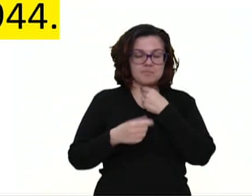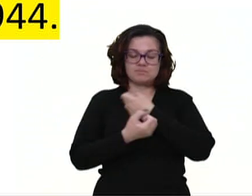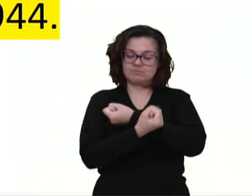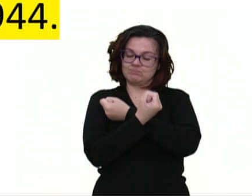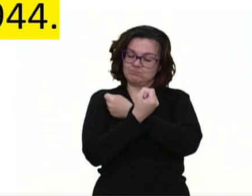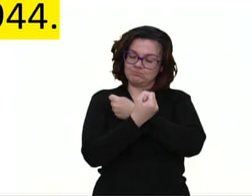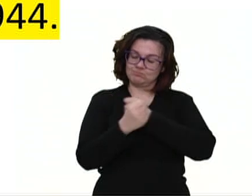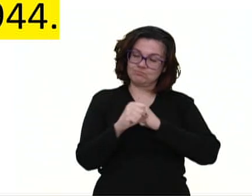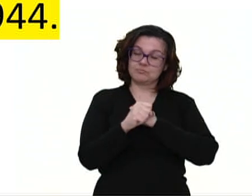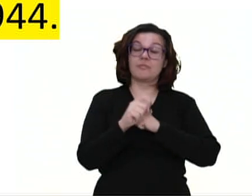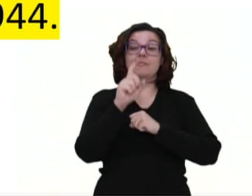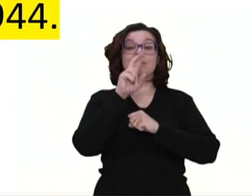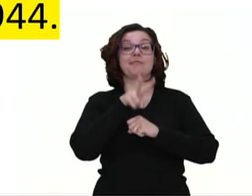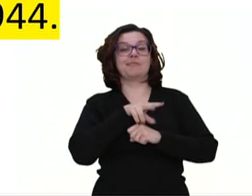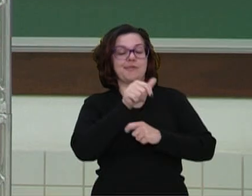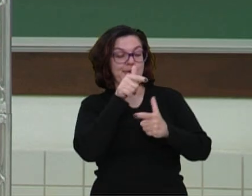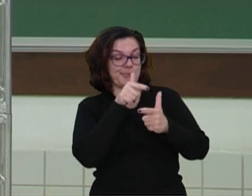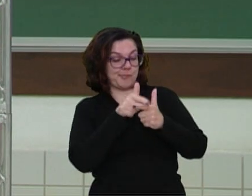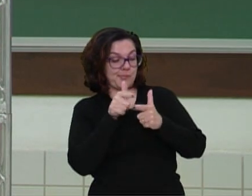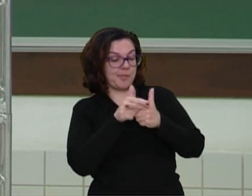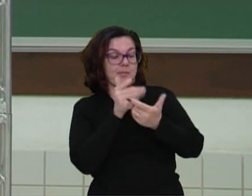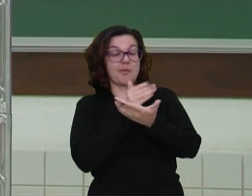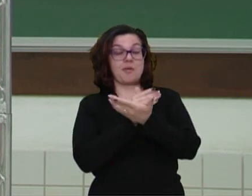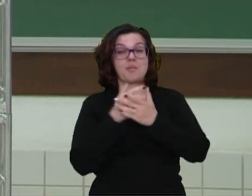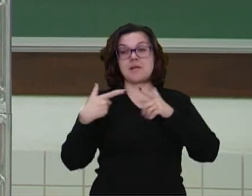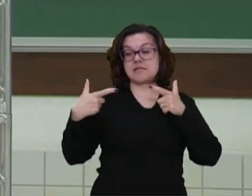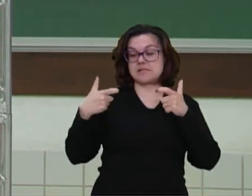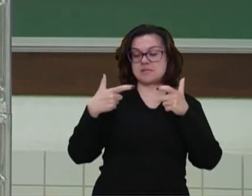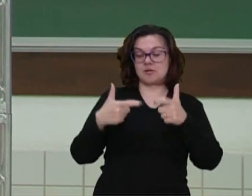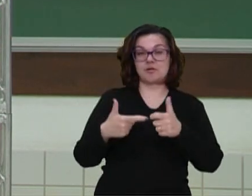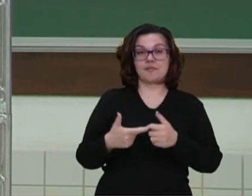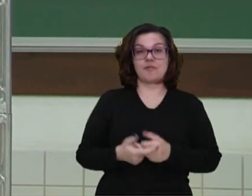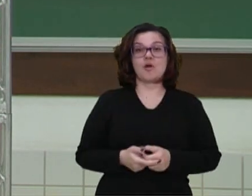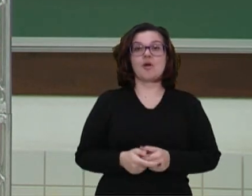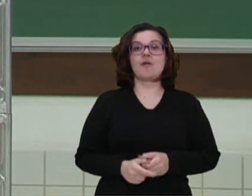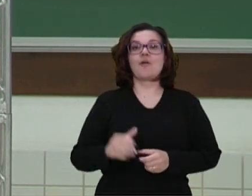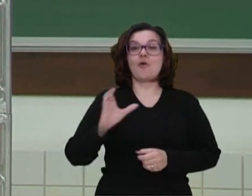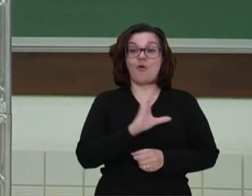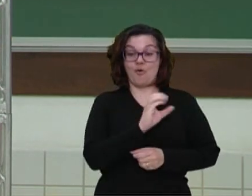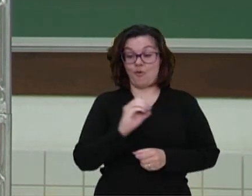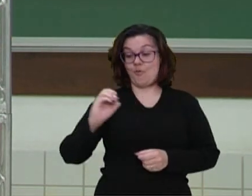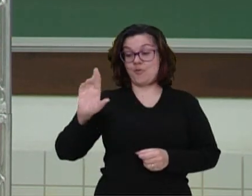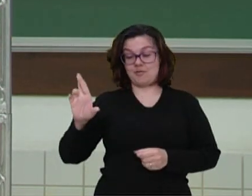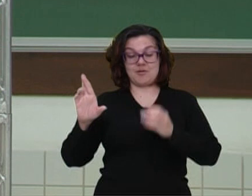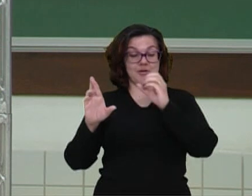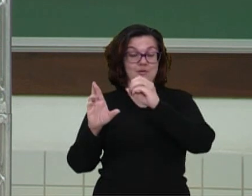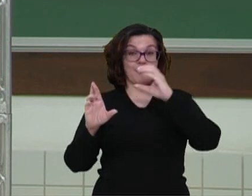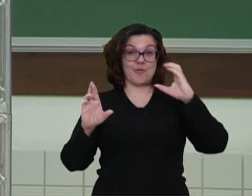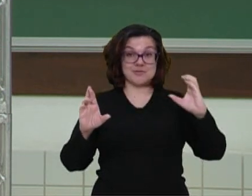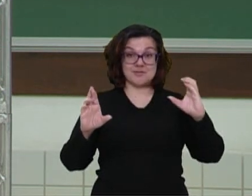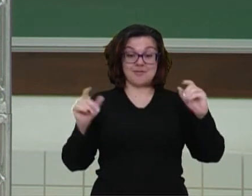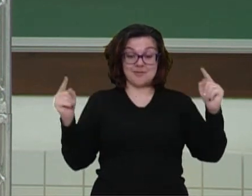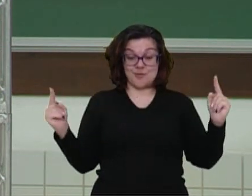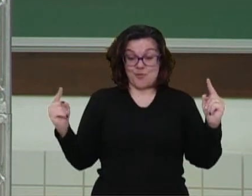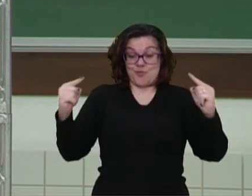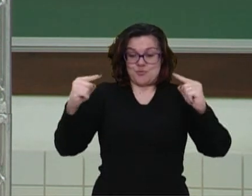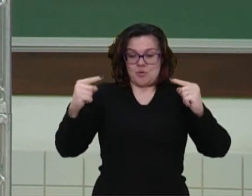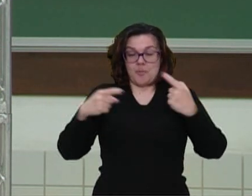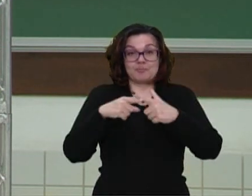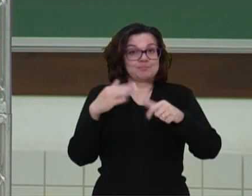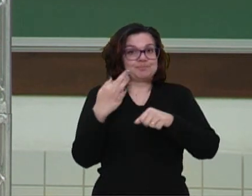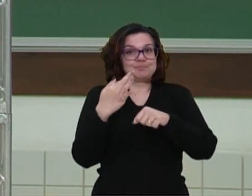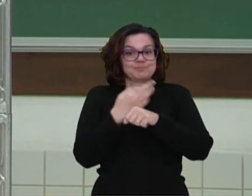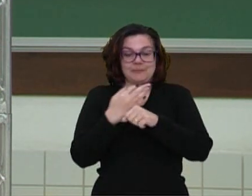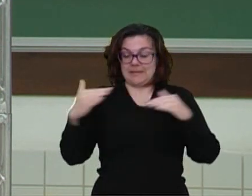ter um problema. Vai uma guerra alemã em 2 frontes, no fronte oriental e no fronte ocidental, porque a resistência